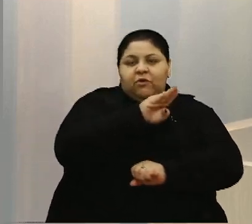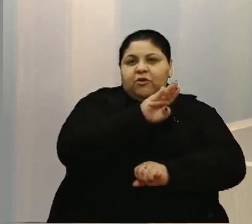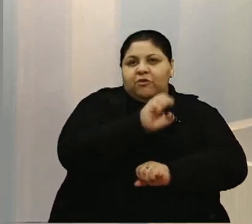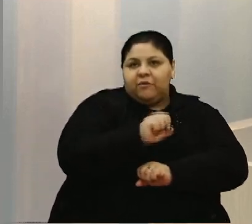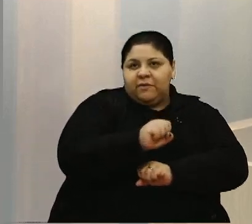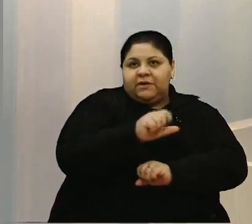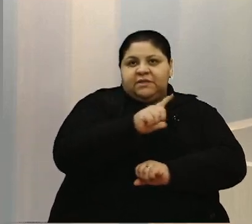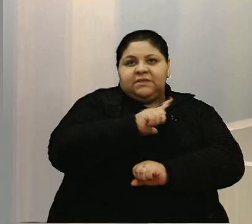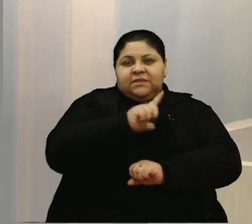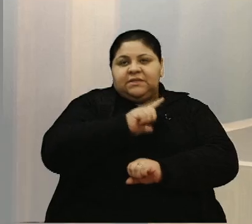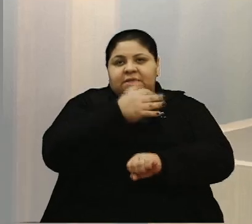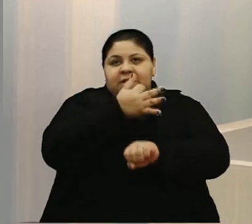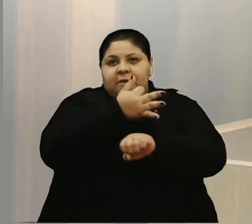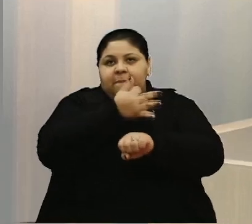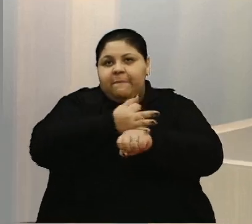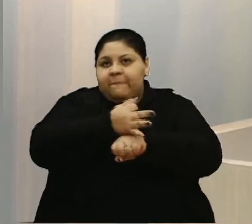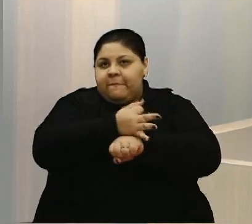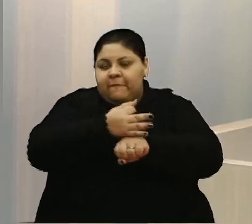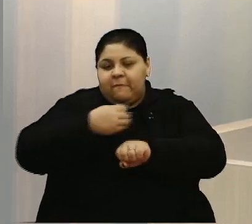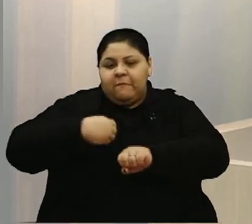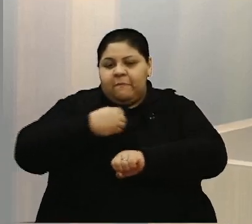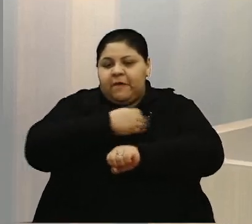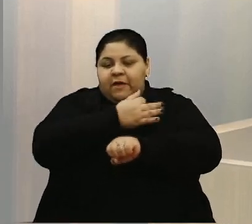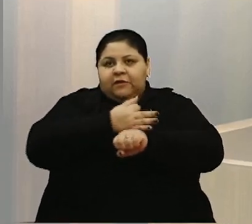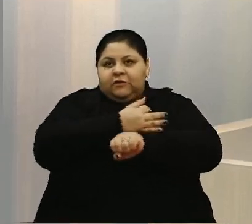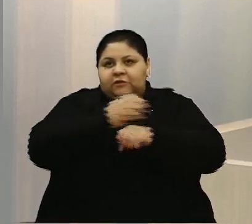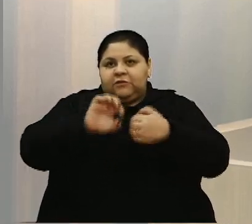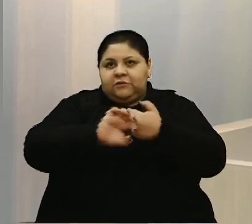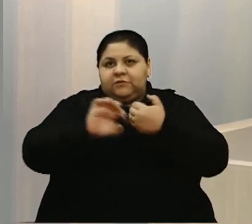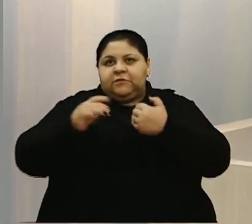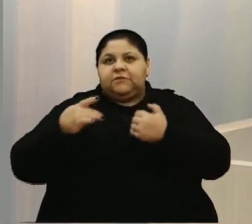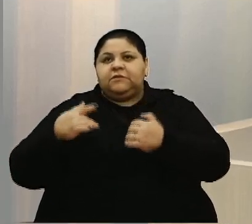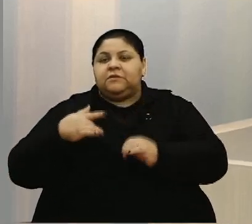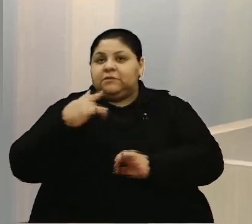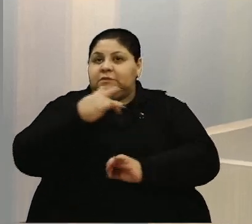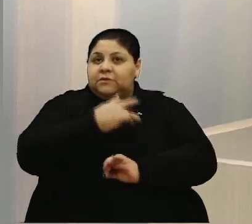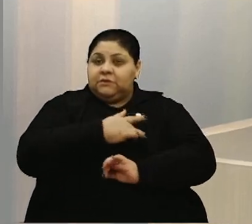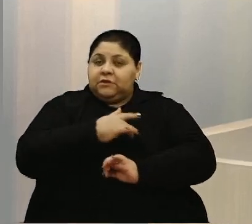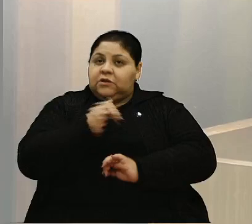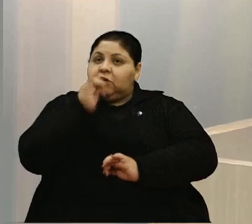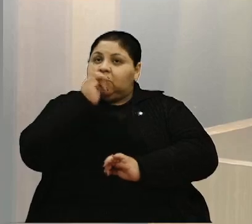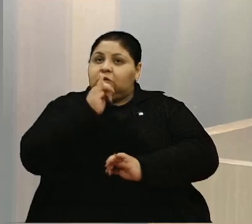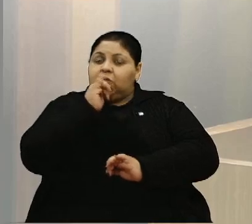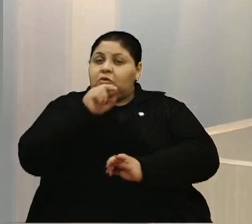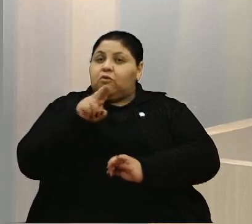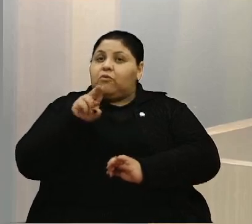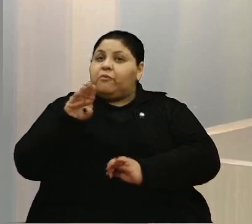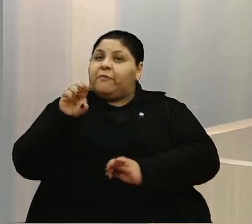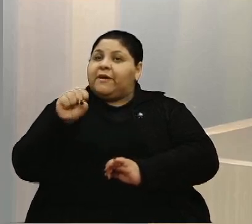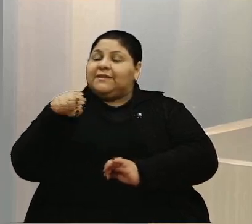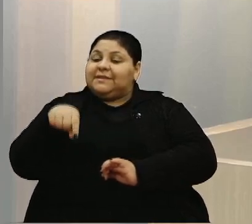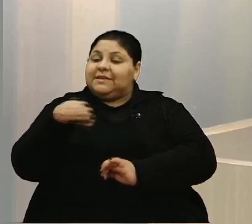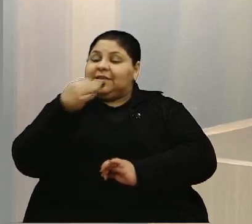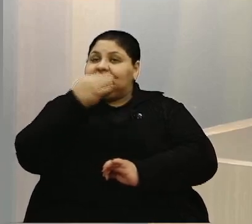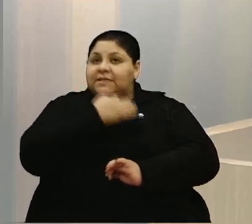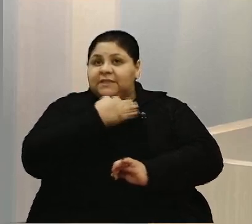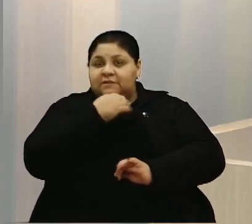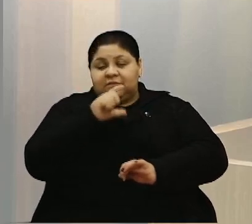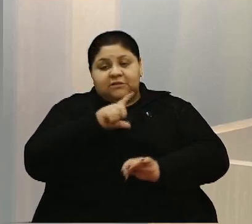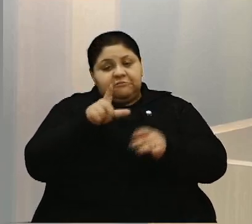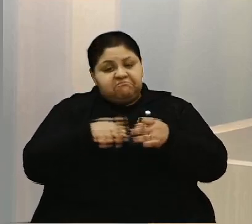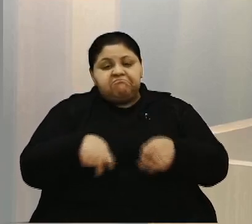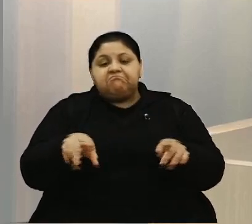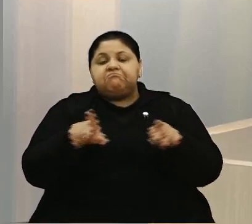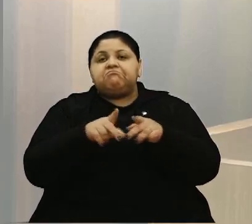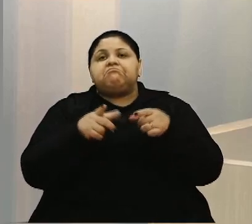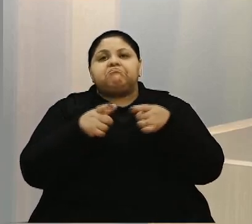médicos de licença saúde, e eu sempre dou o exemplo de uma UBS, que é uma UBS bem grande aqui, que tem uma população